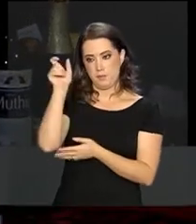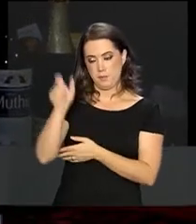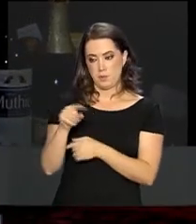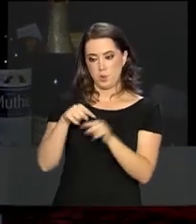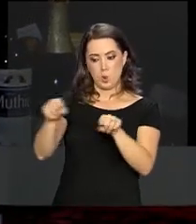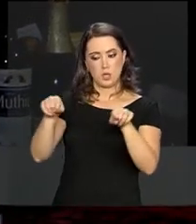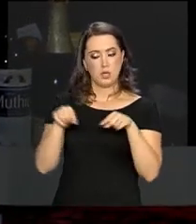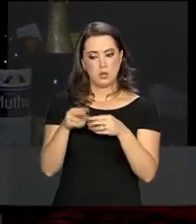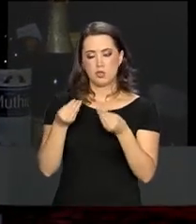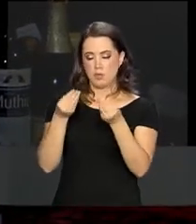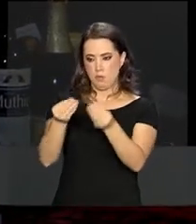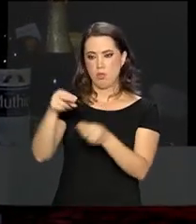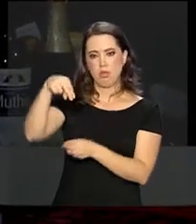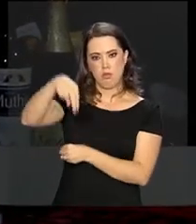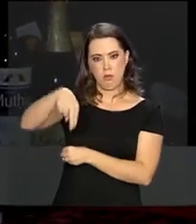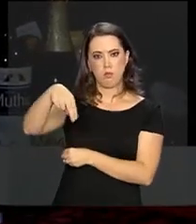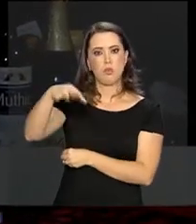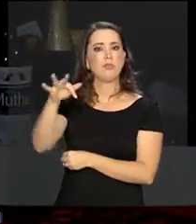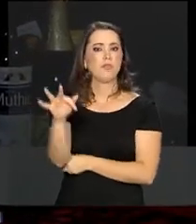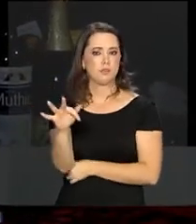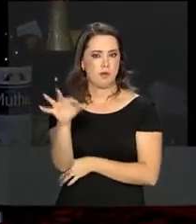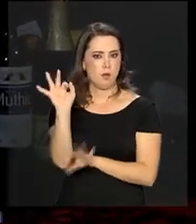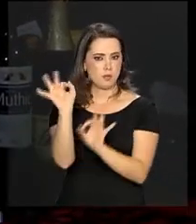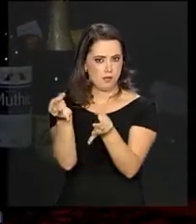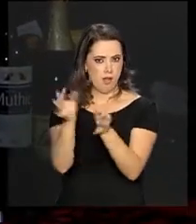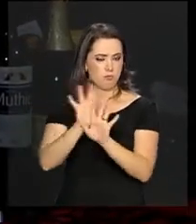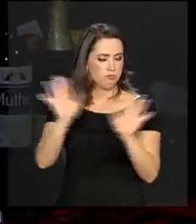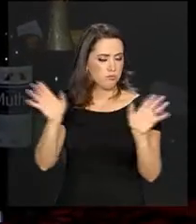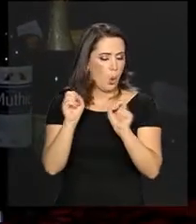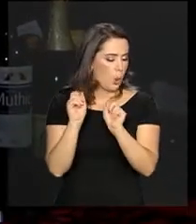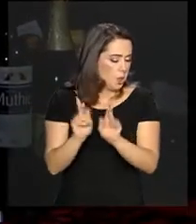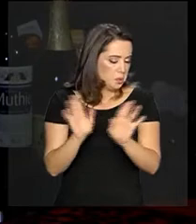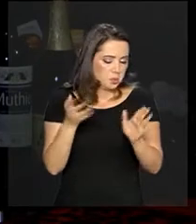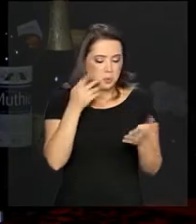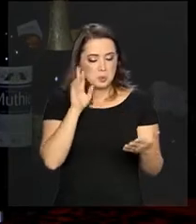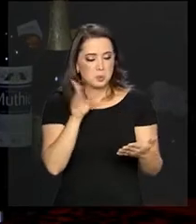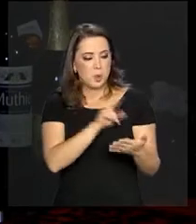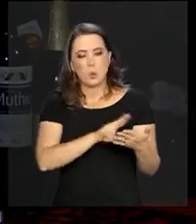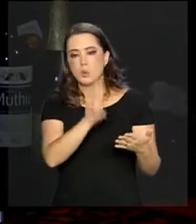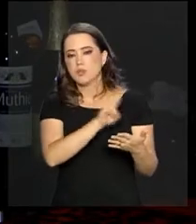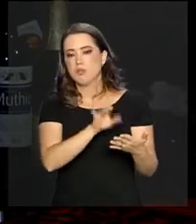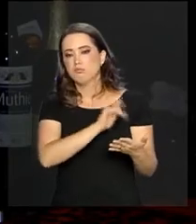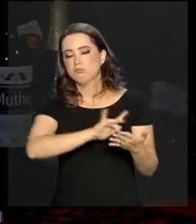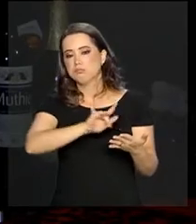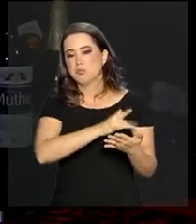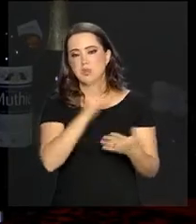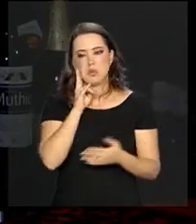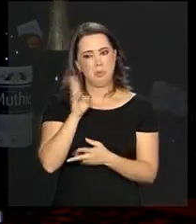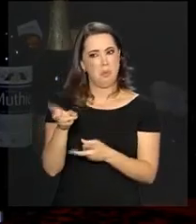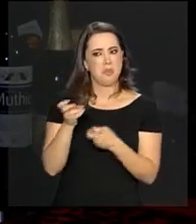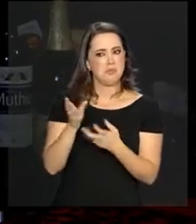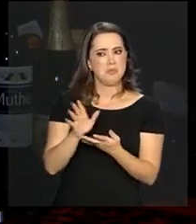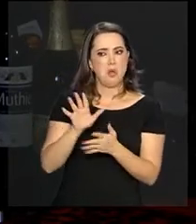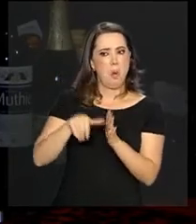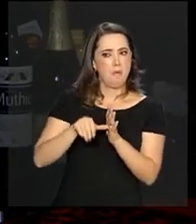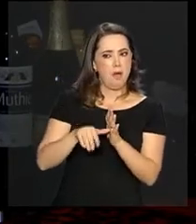loja me deu a nota fiscal, tudo direitinho, e não dava para parecer que era celular roubado.